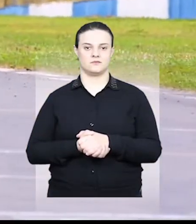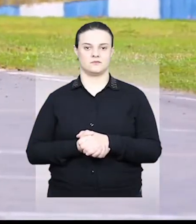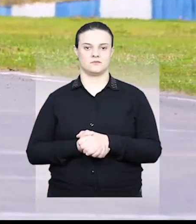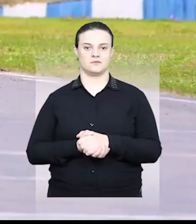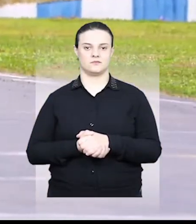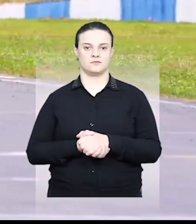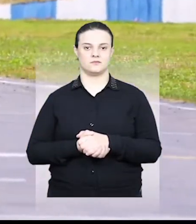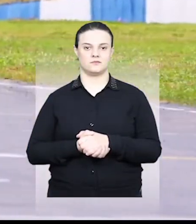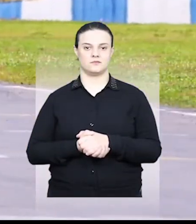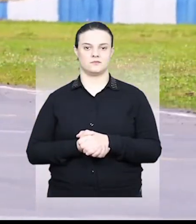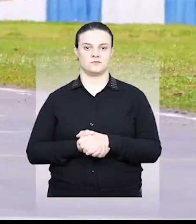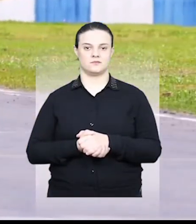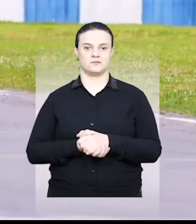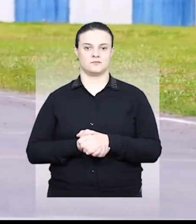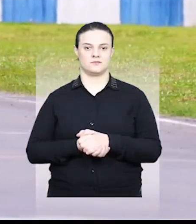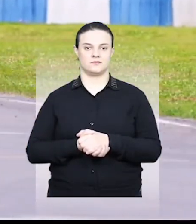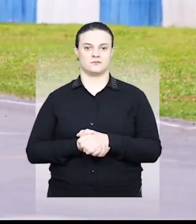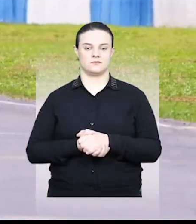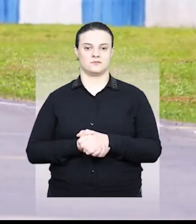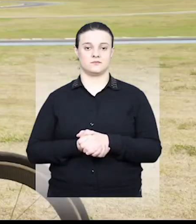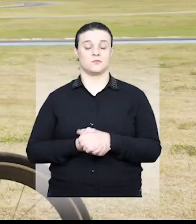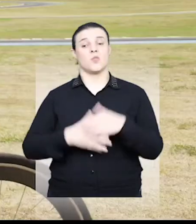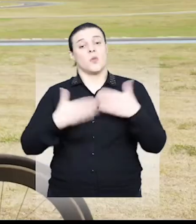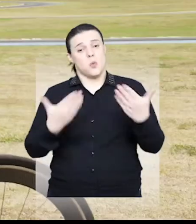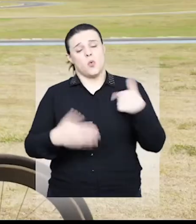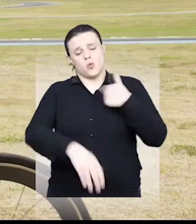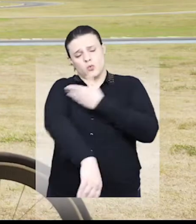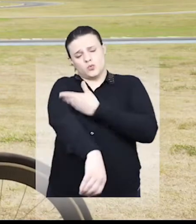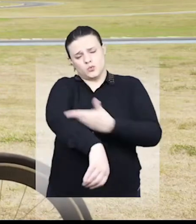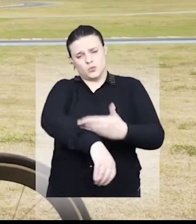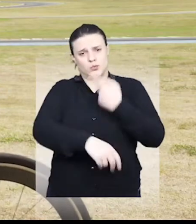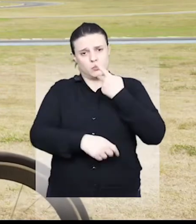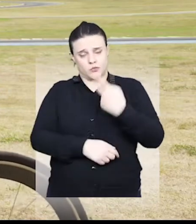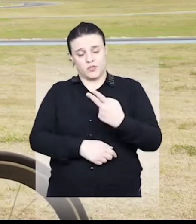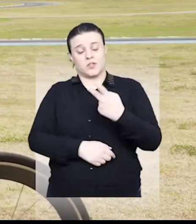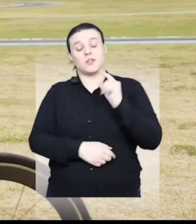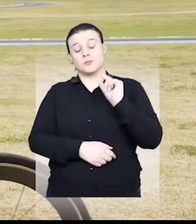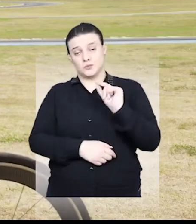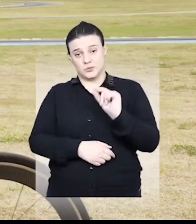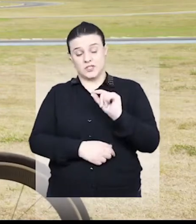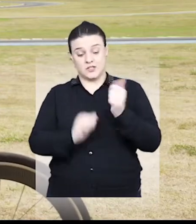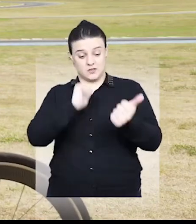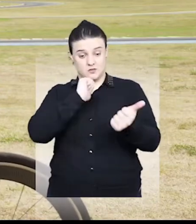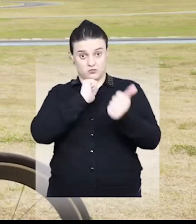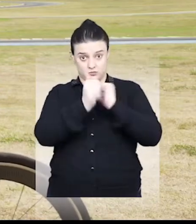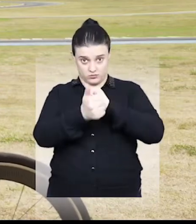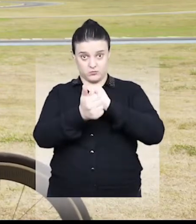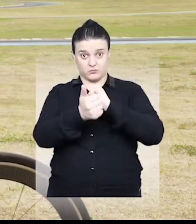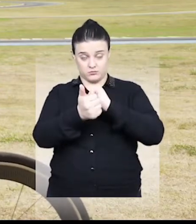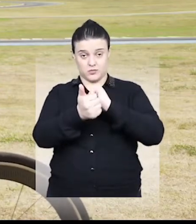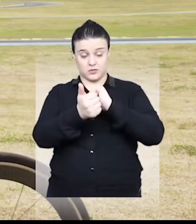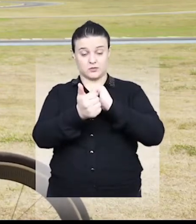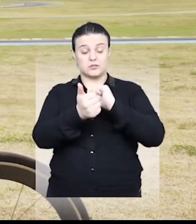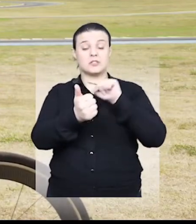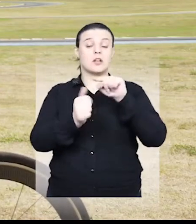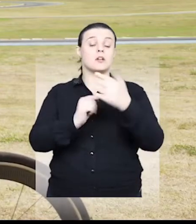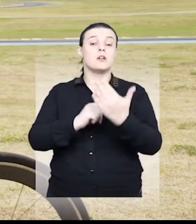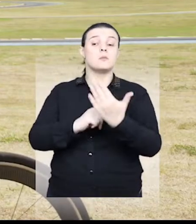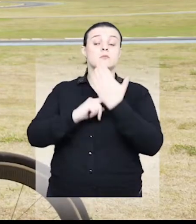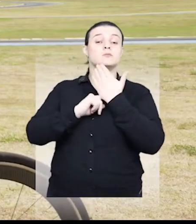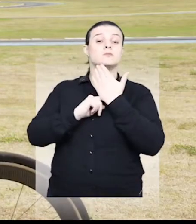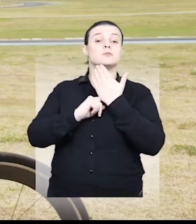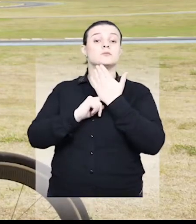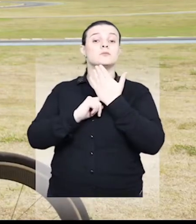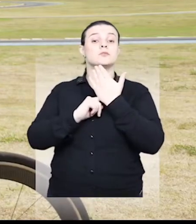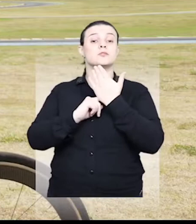Bom, eu costumo dizer que o esporte, ele me